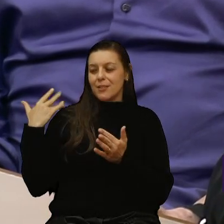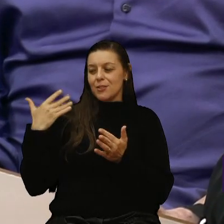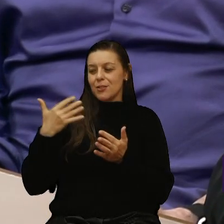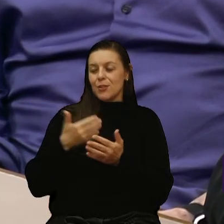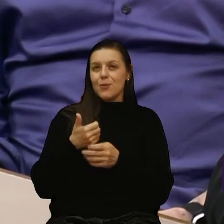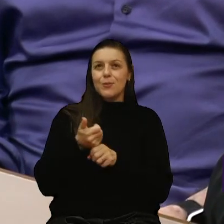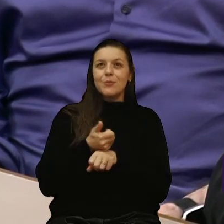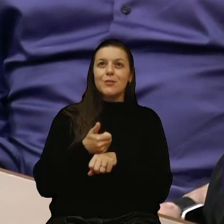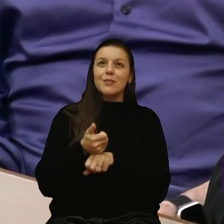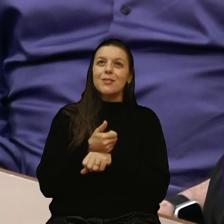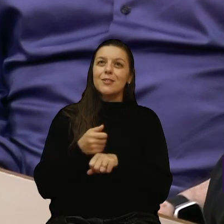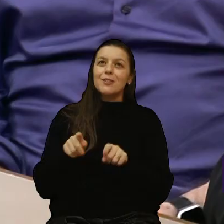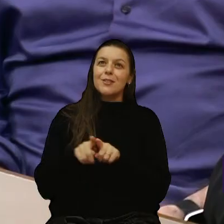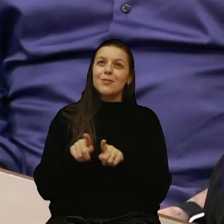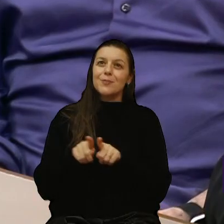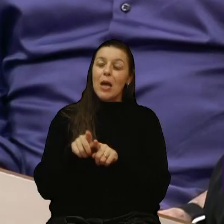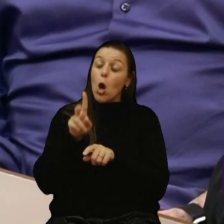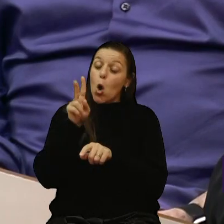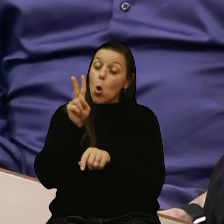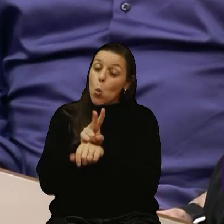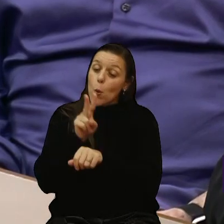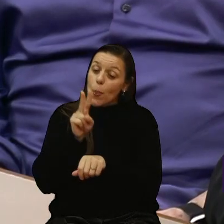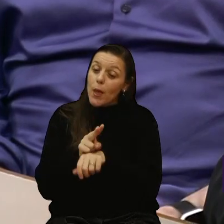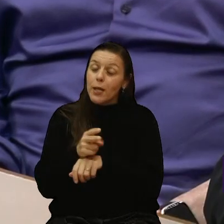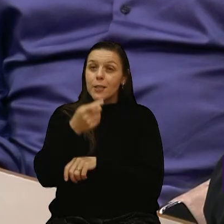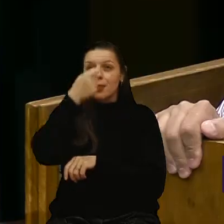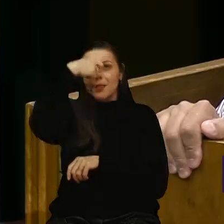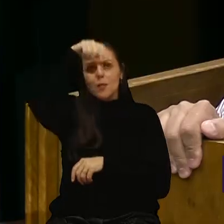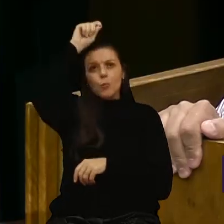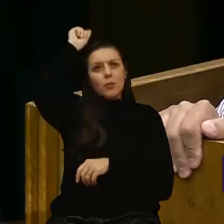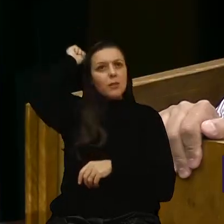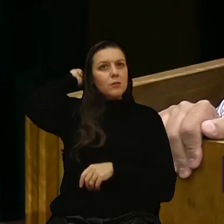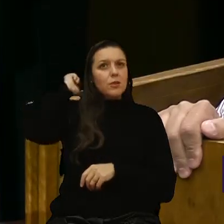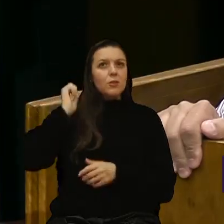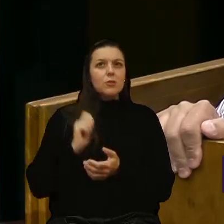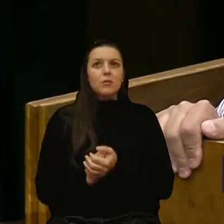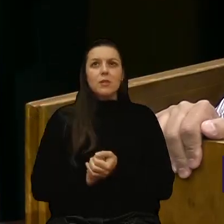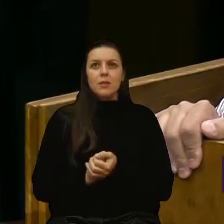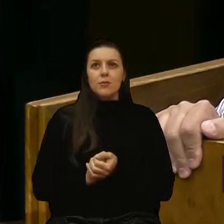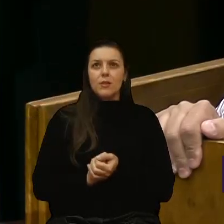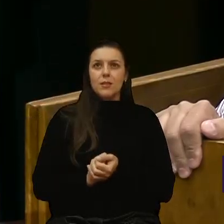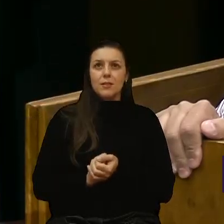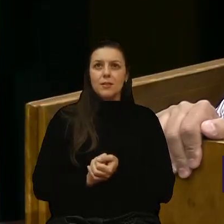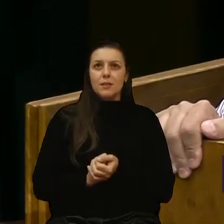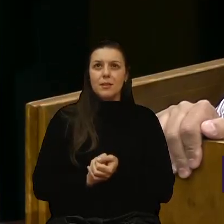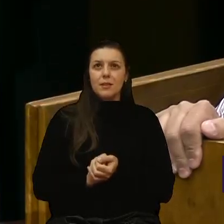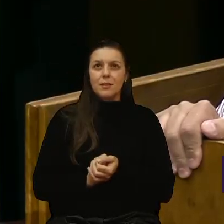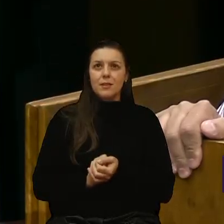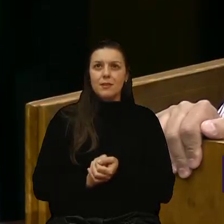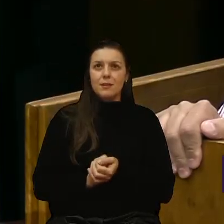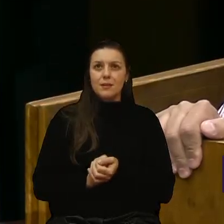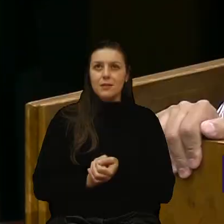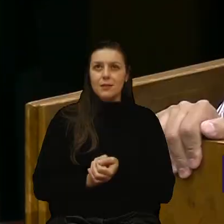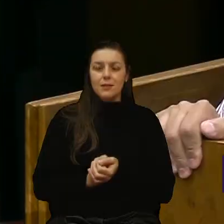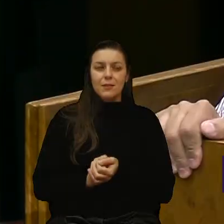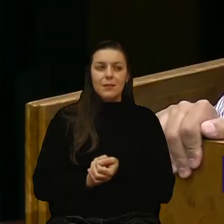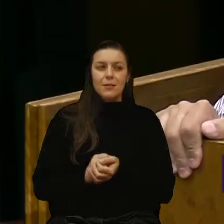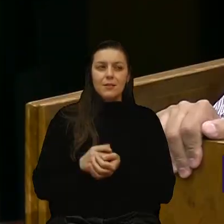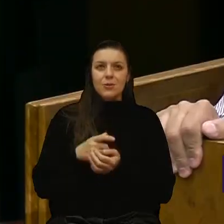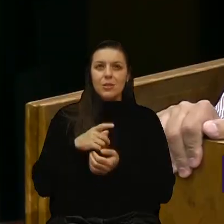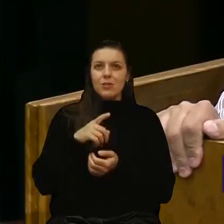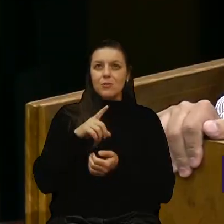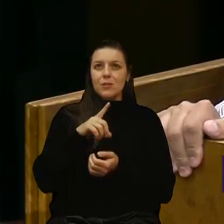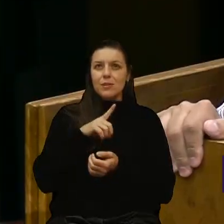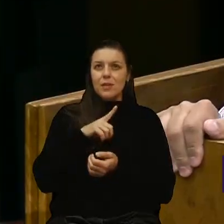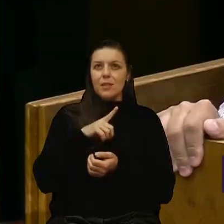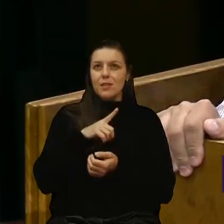profissional também, siga cuidando da nossa universidade para que ela seja esteio